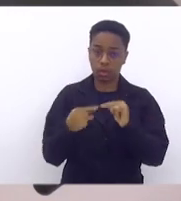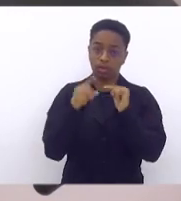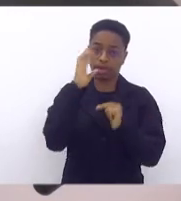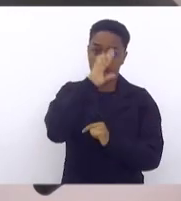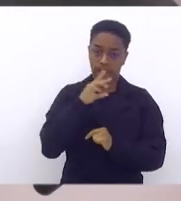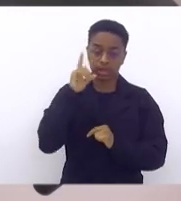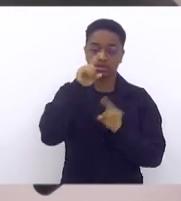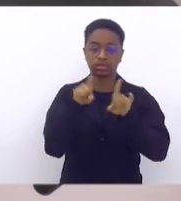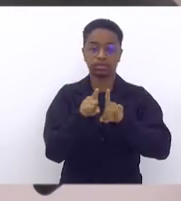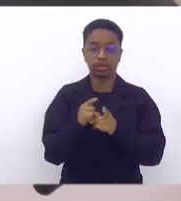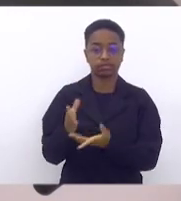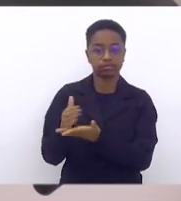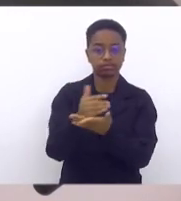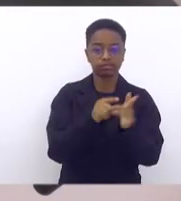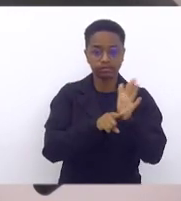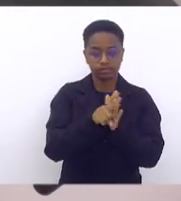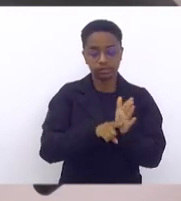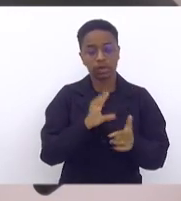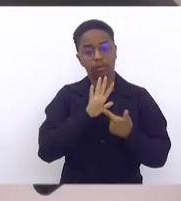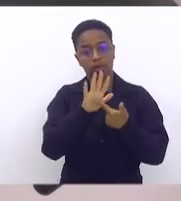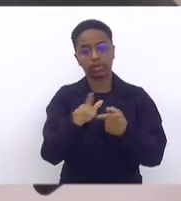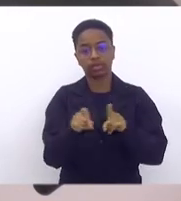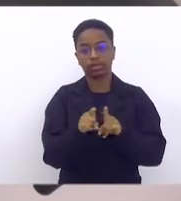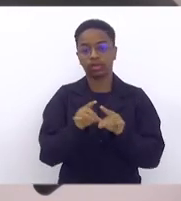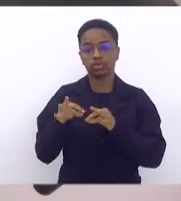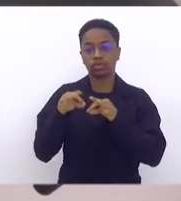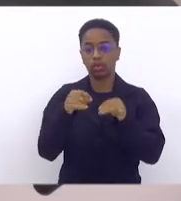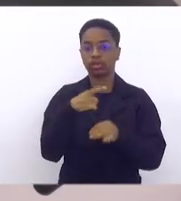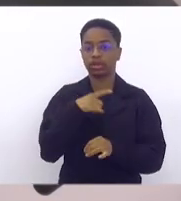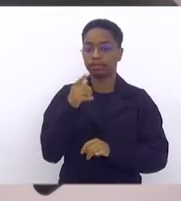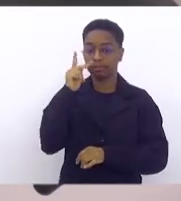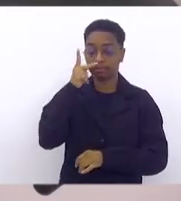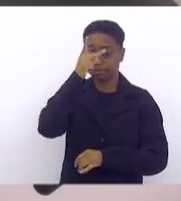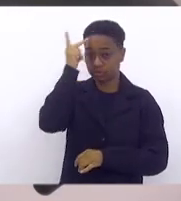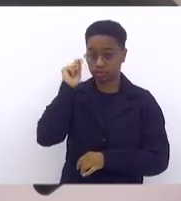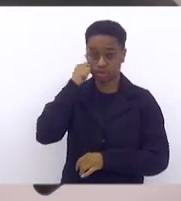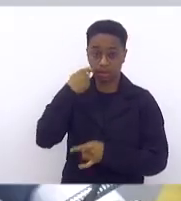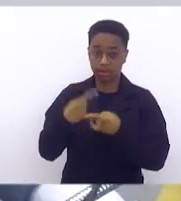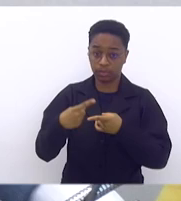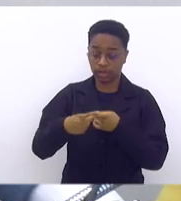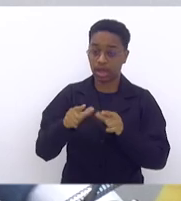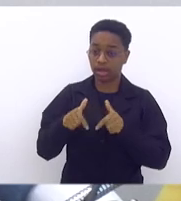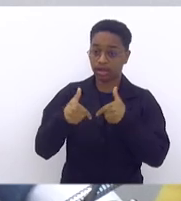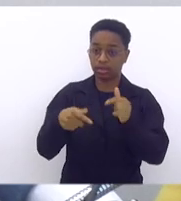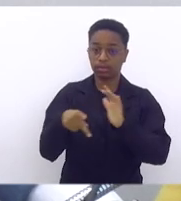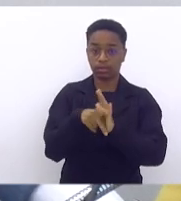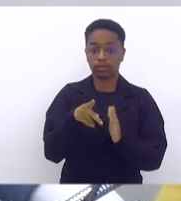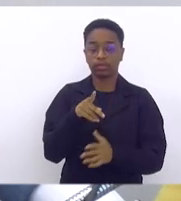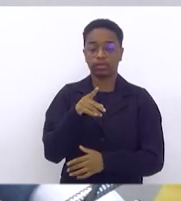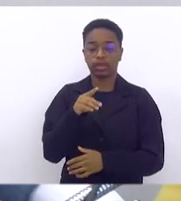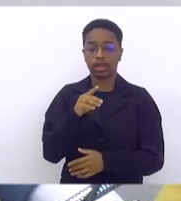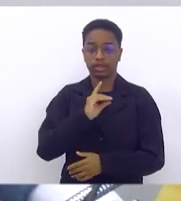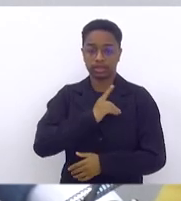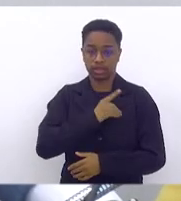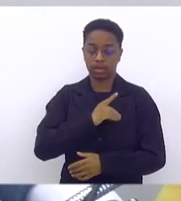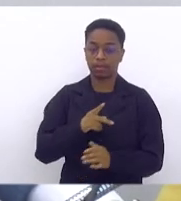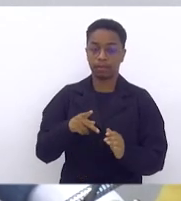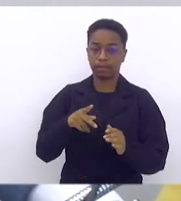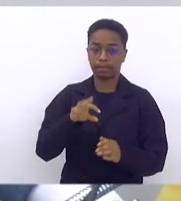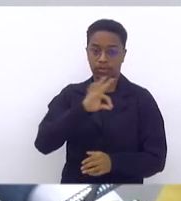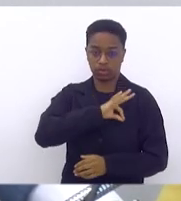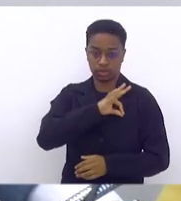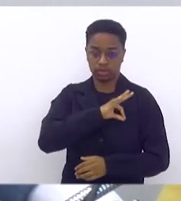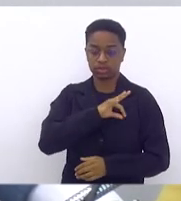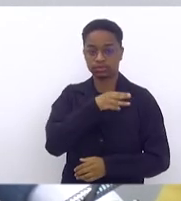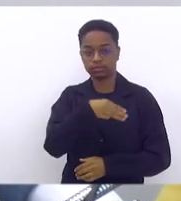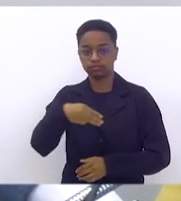isso. Todos os casos que eu trouxe aqui, sim, envolvem pessoas negras, porque são casos de atuação do IDPN, então, por óbvio, são casos que envolvem pessoas negras.